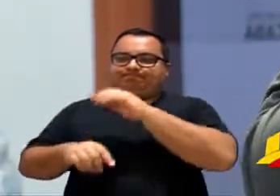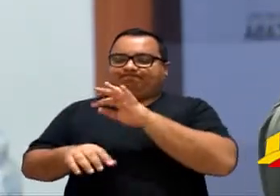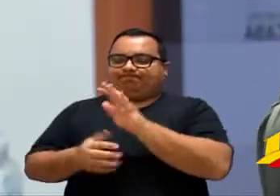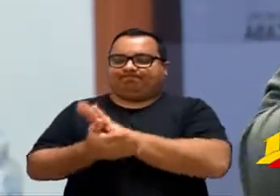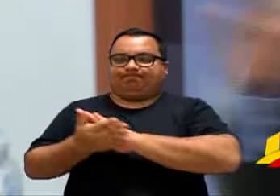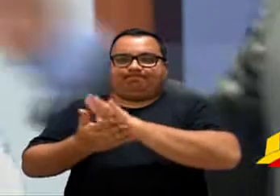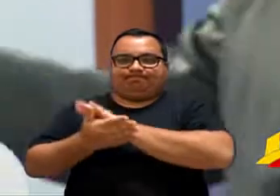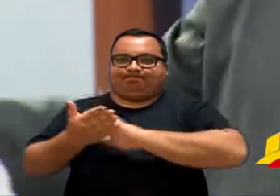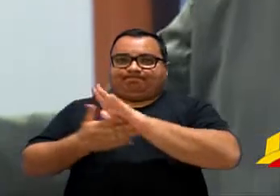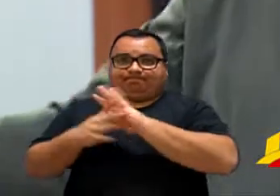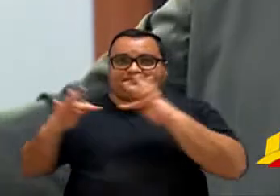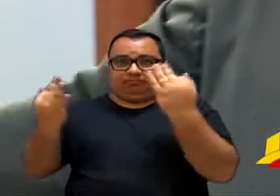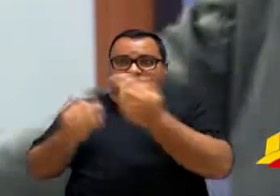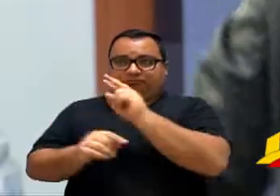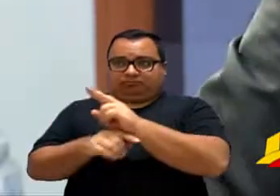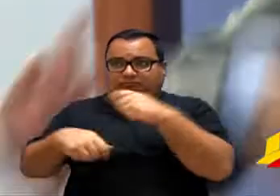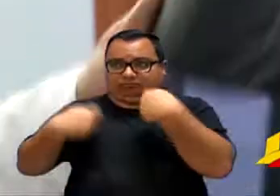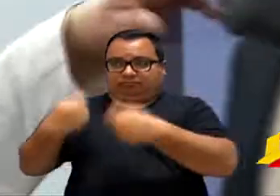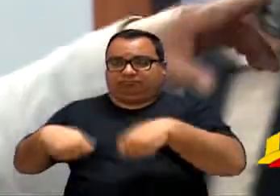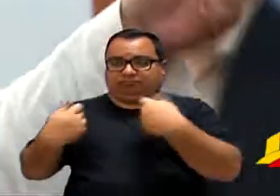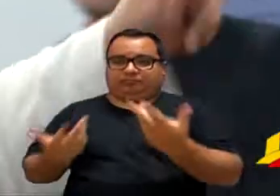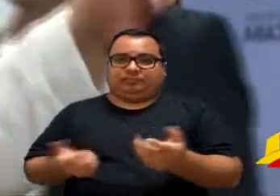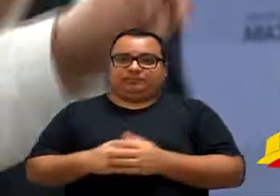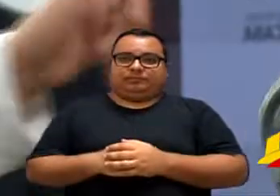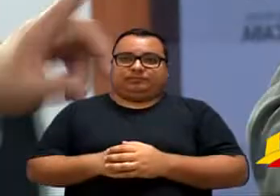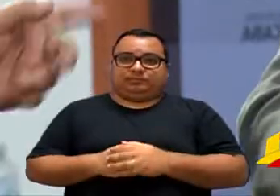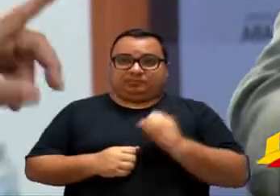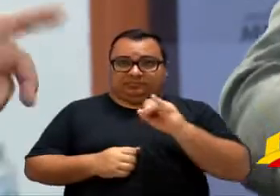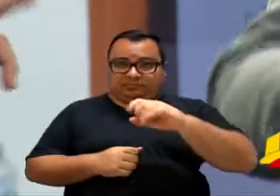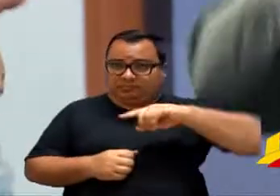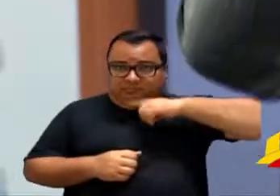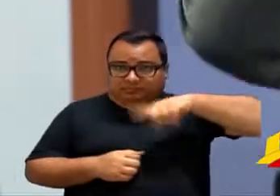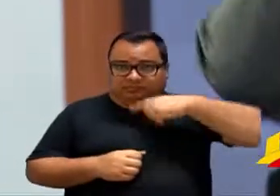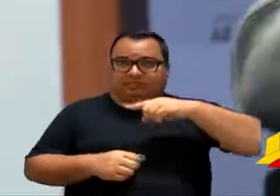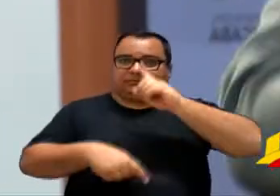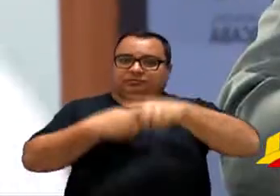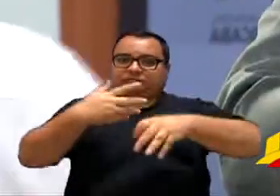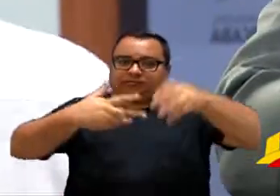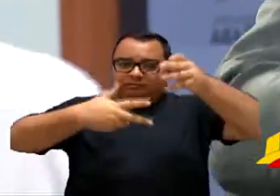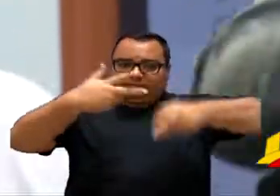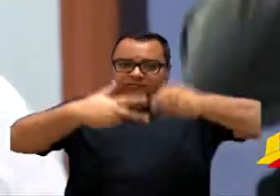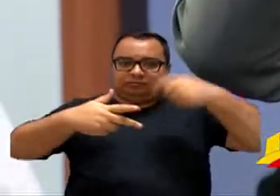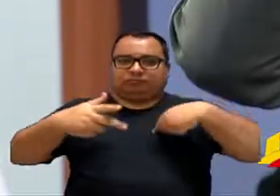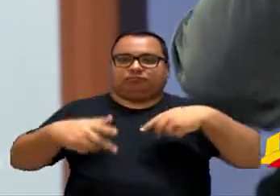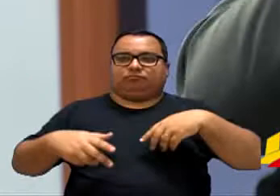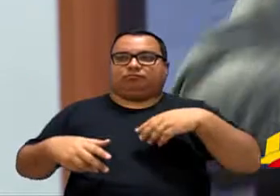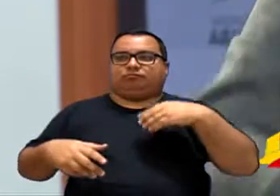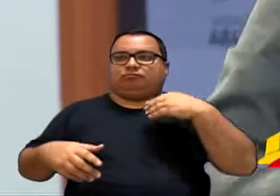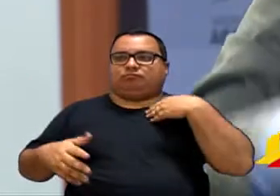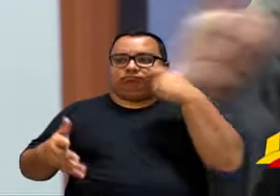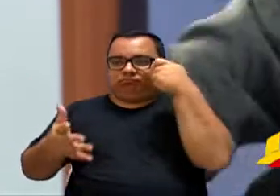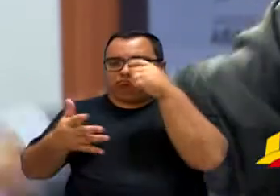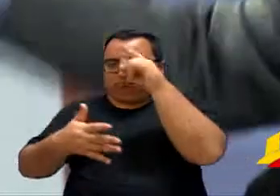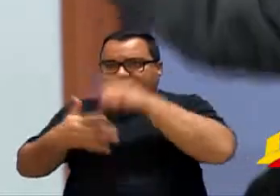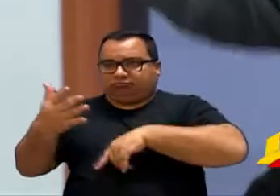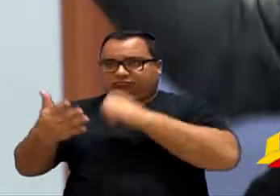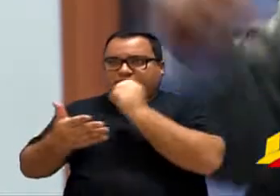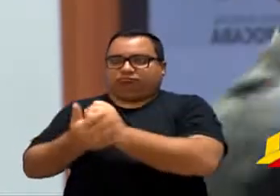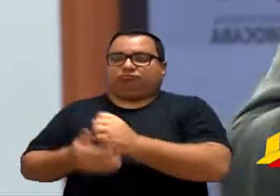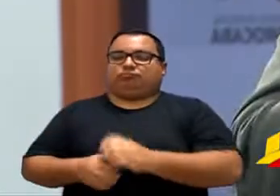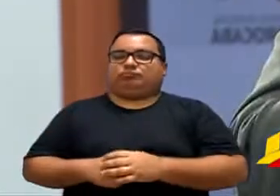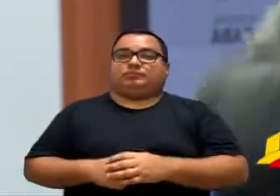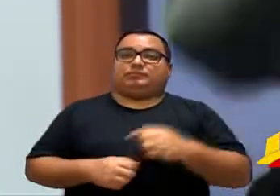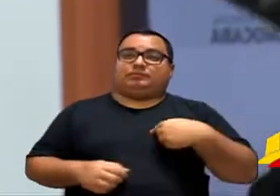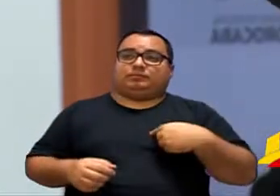com a funservice Salatiel querer ajuda se não adiantar vai entrar judicialmente porque ele pagou o convênio a vida toda funcionário público